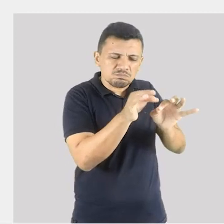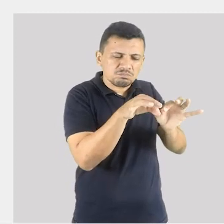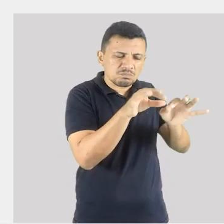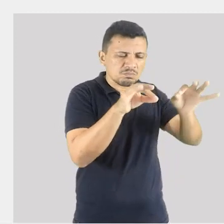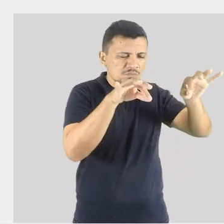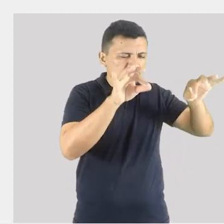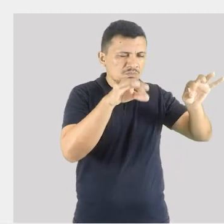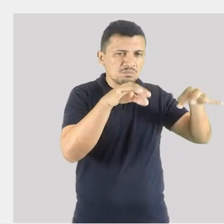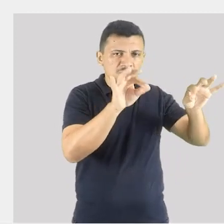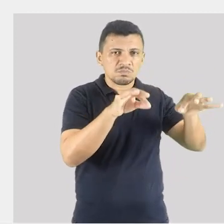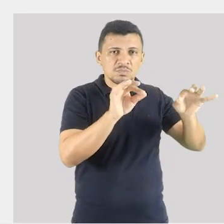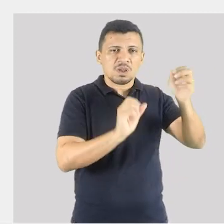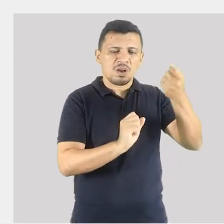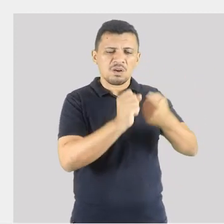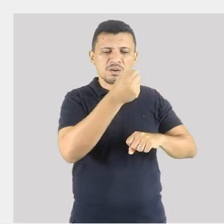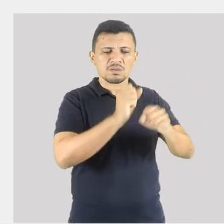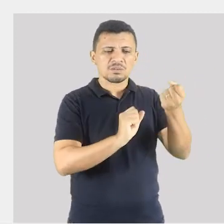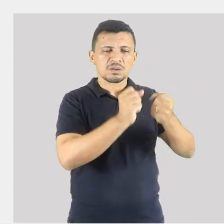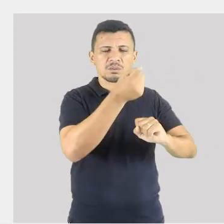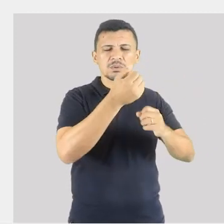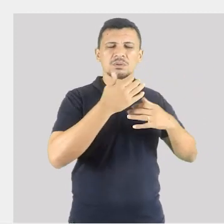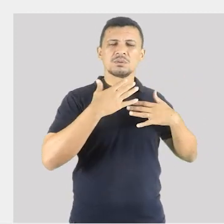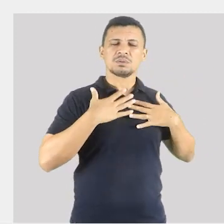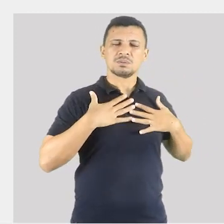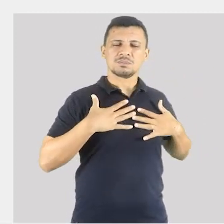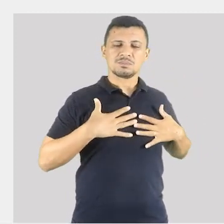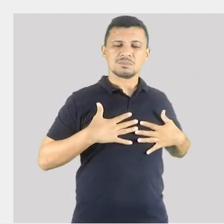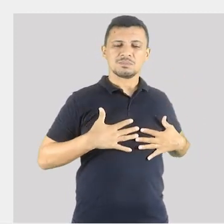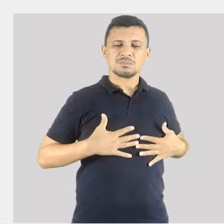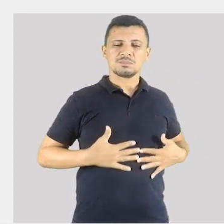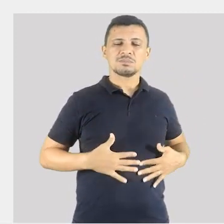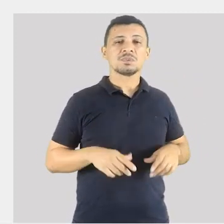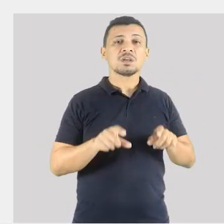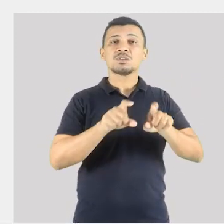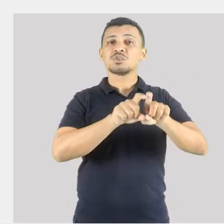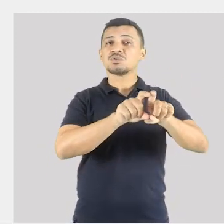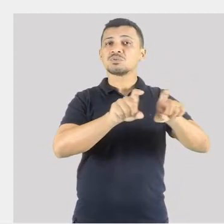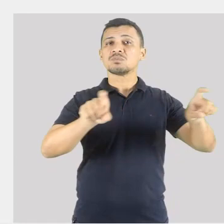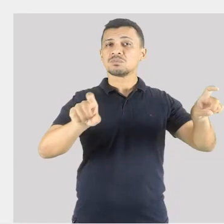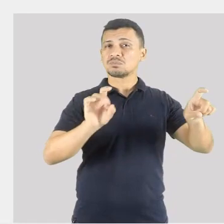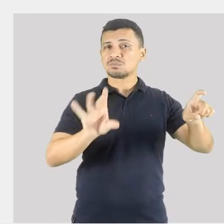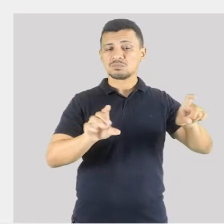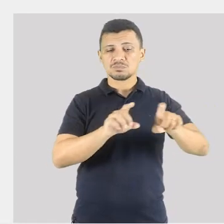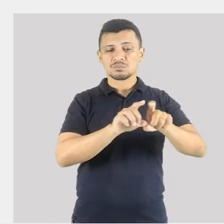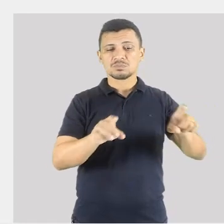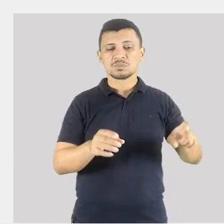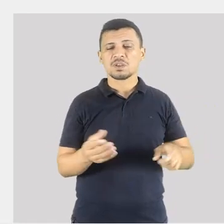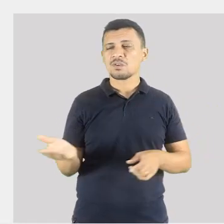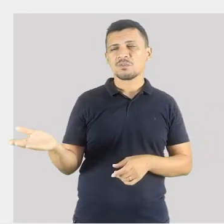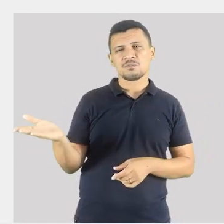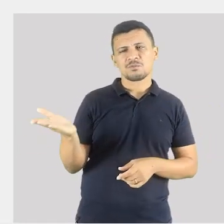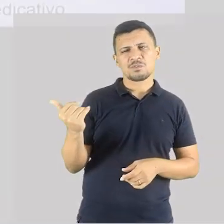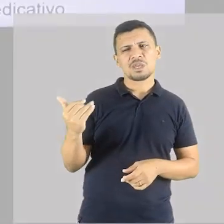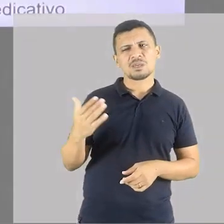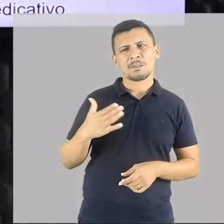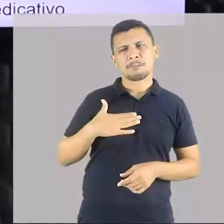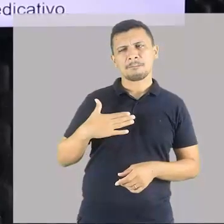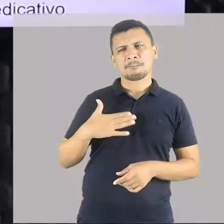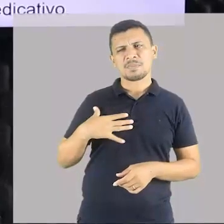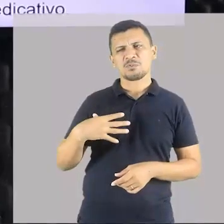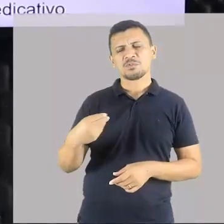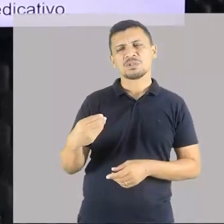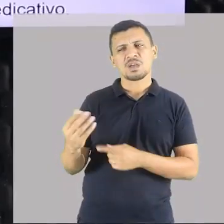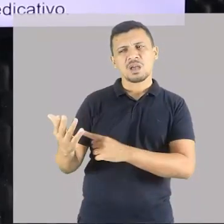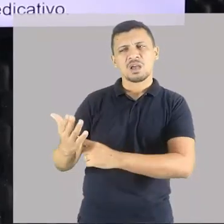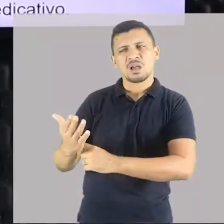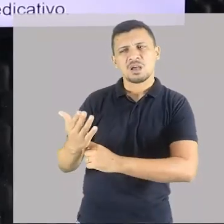que se fabrica a quietude, tá? Eu peguei só o fragmento do texto. Venha, meu filho, venha